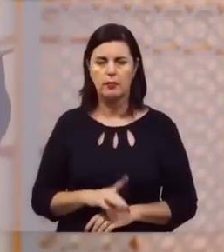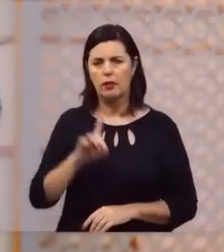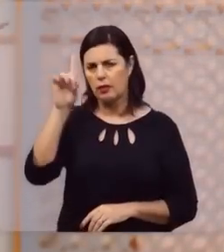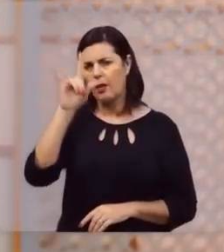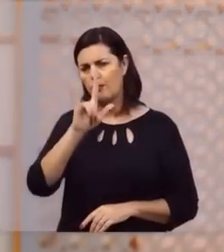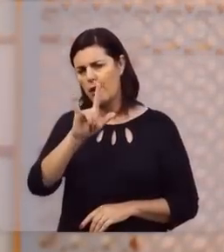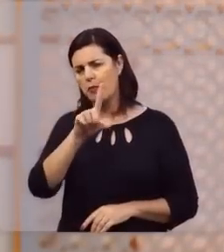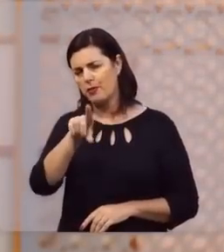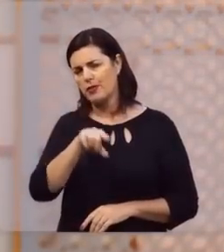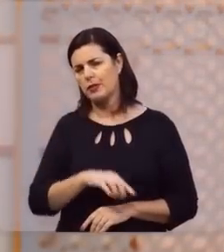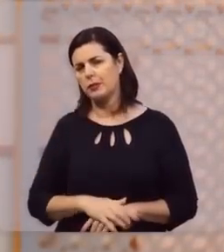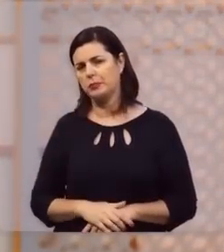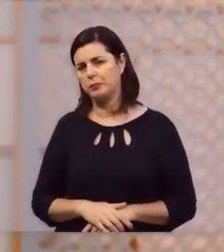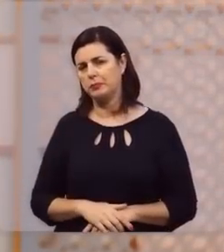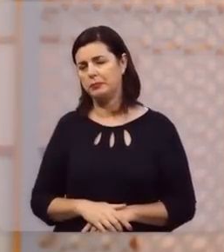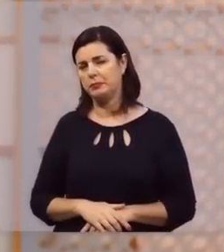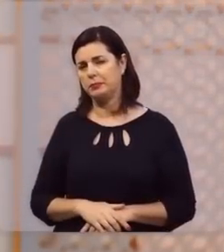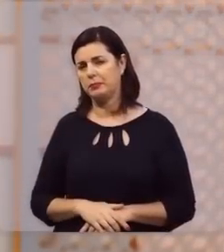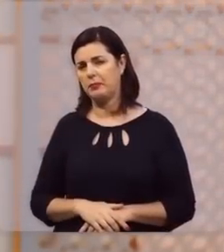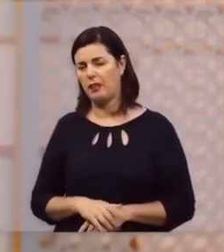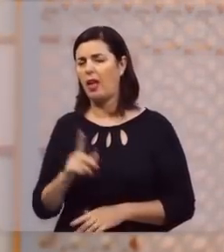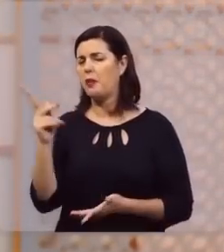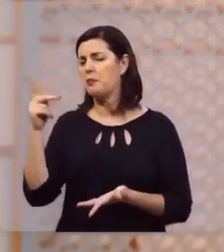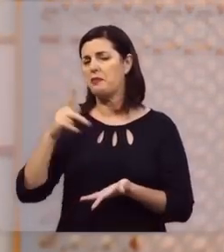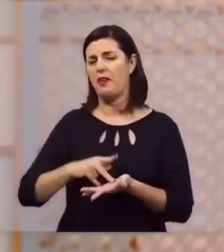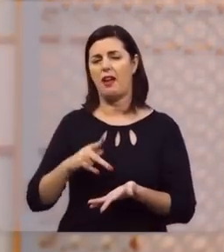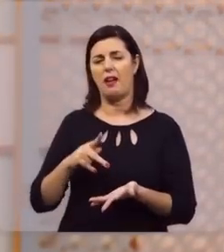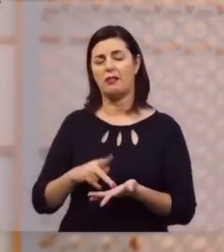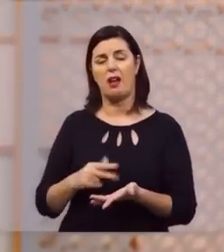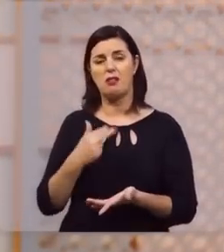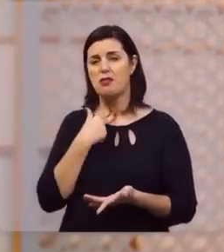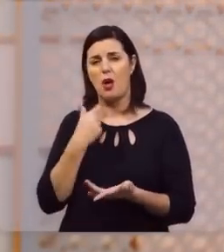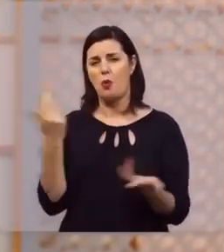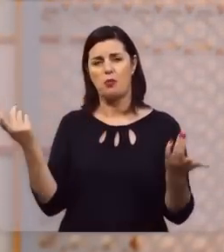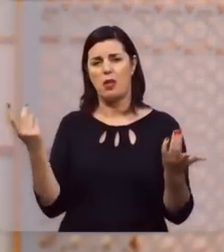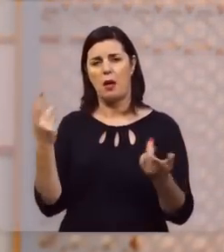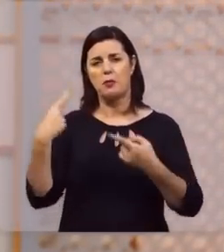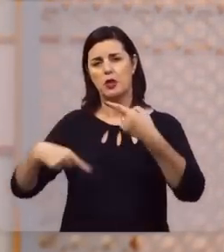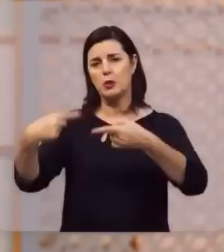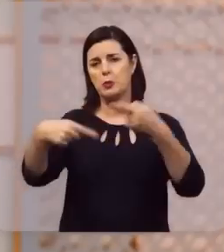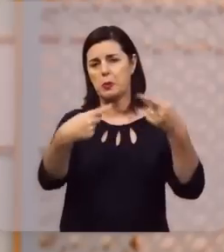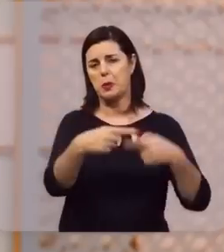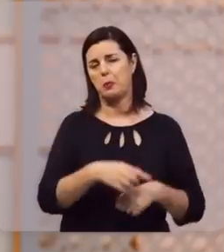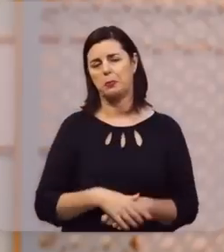o Deus ama você Oi e essa é uma verdade incontestável